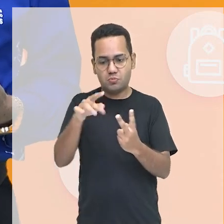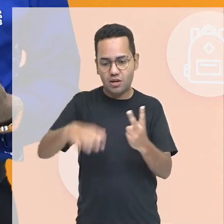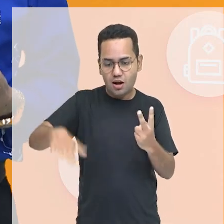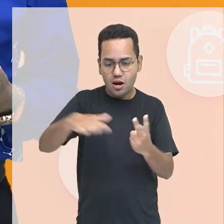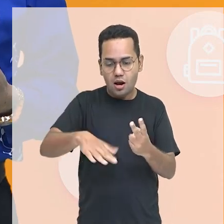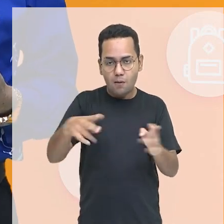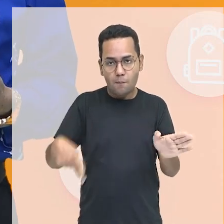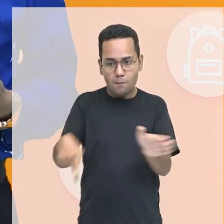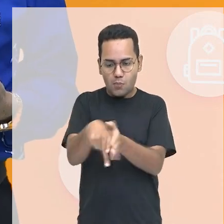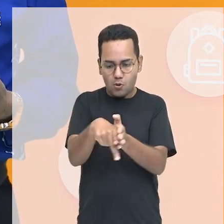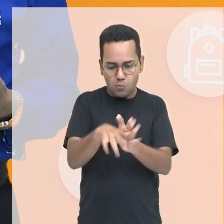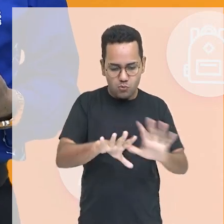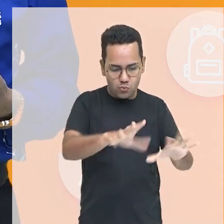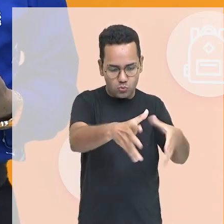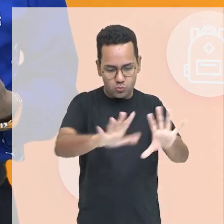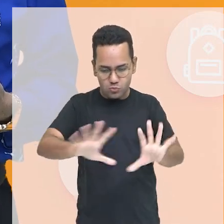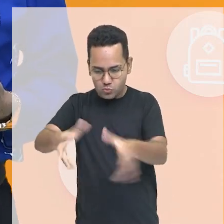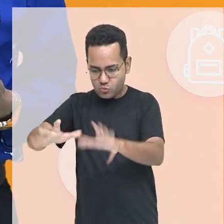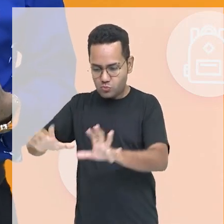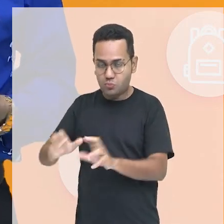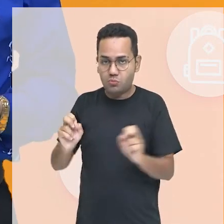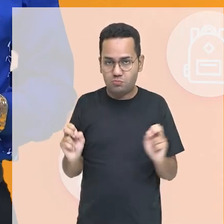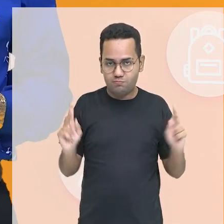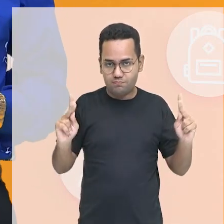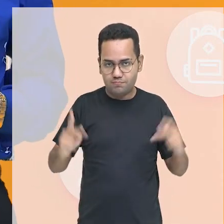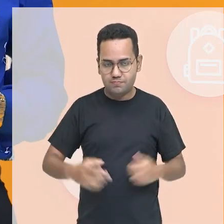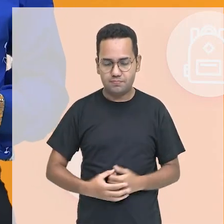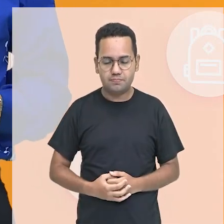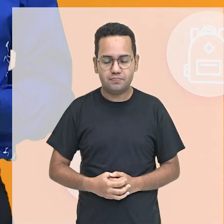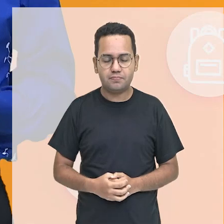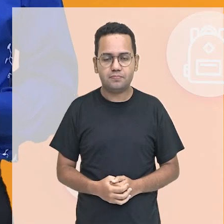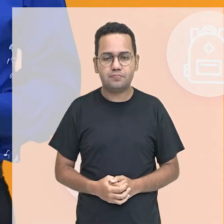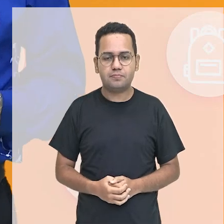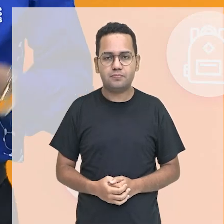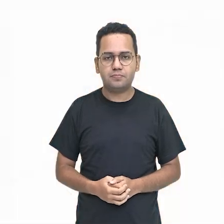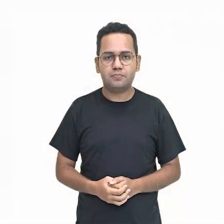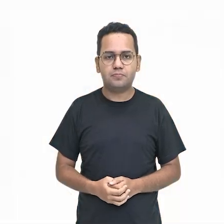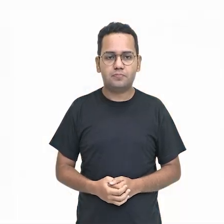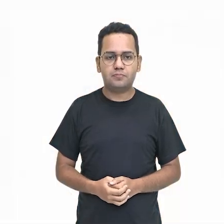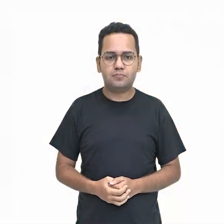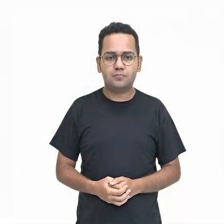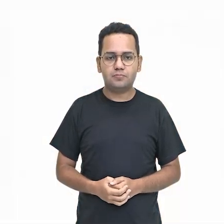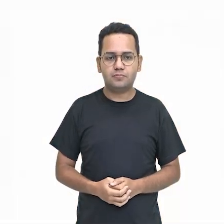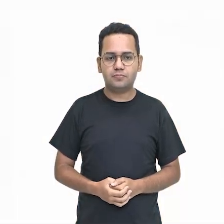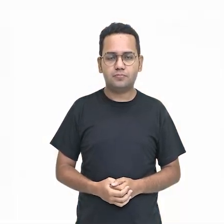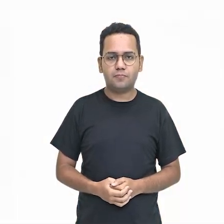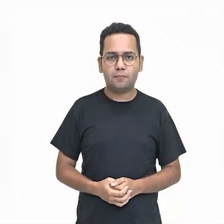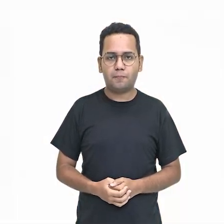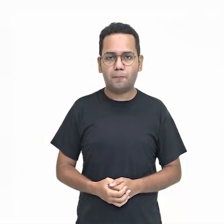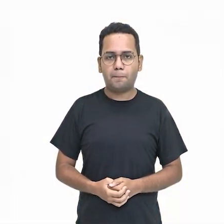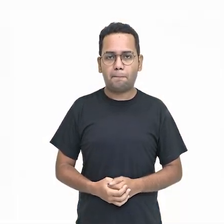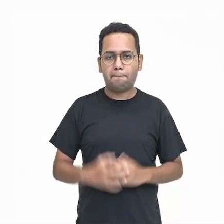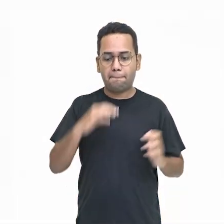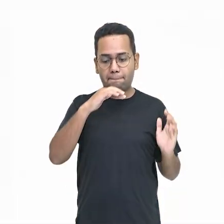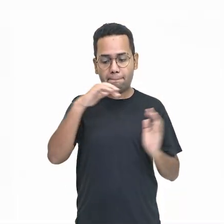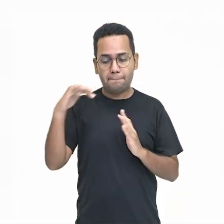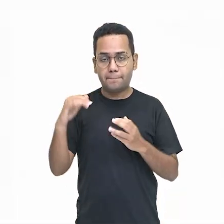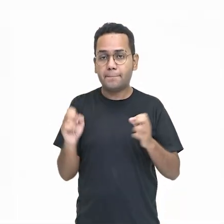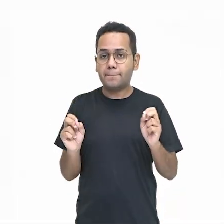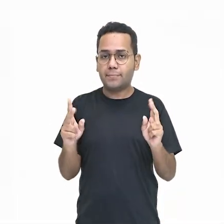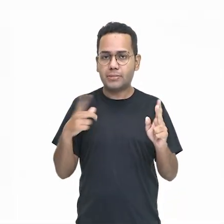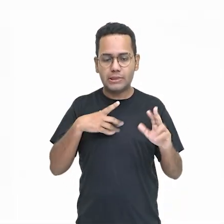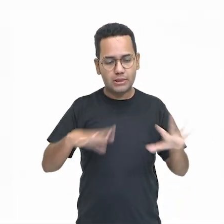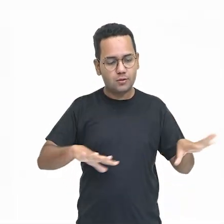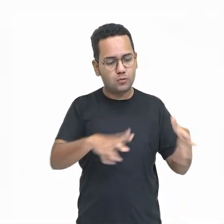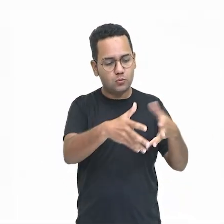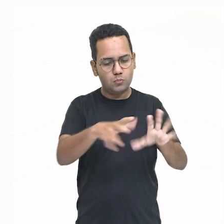profano dentro de cada constituição social. E aí, dentro dessas sociedades, os